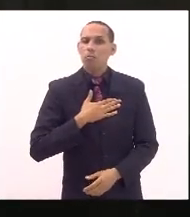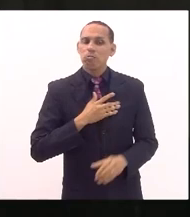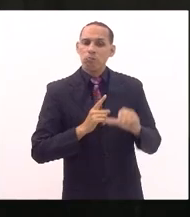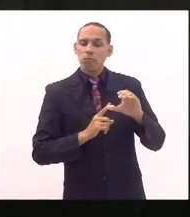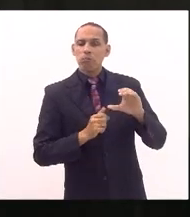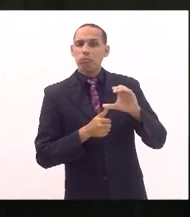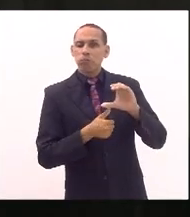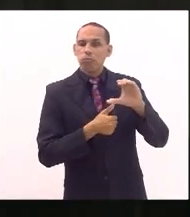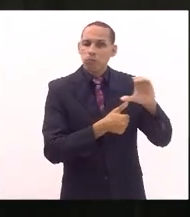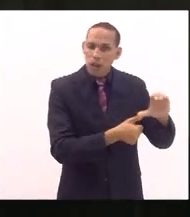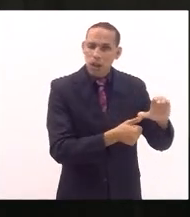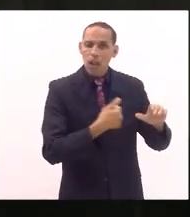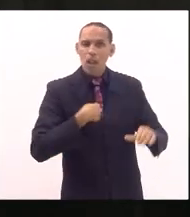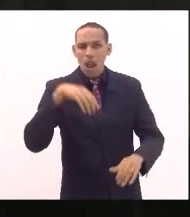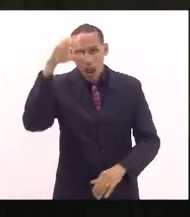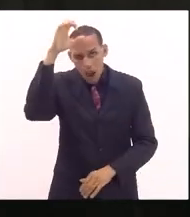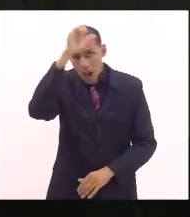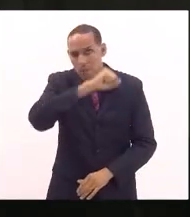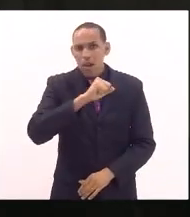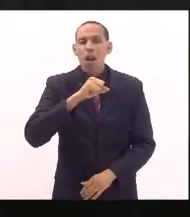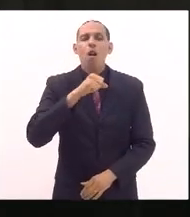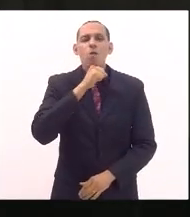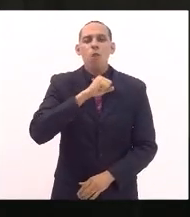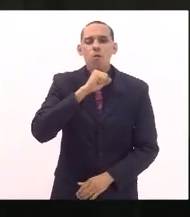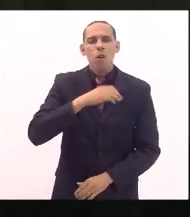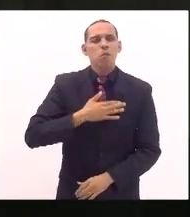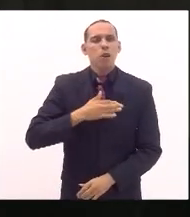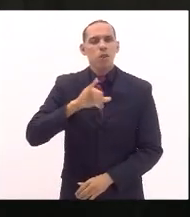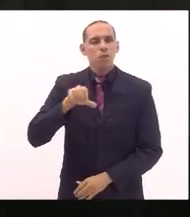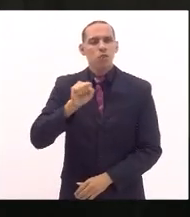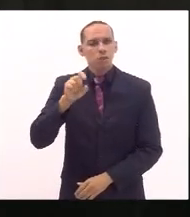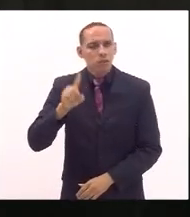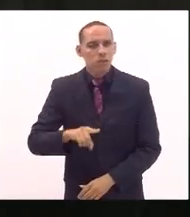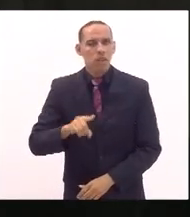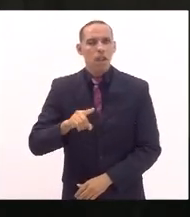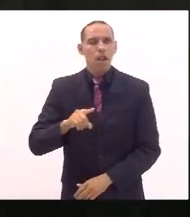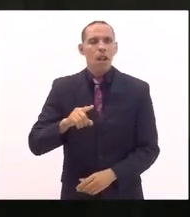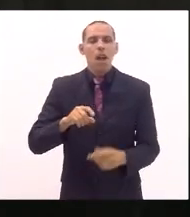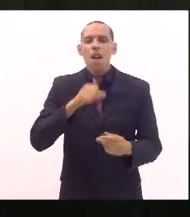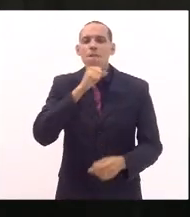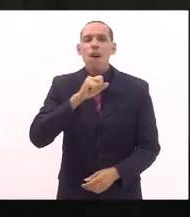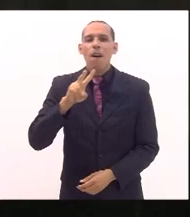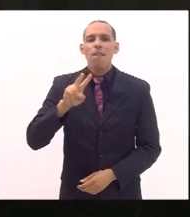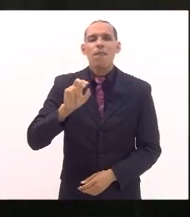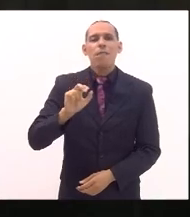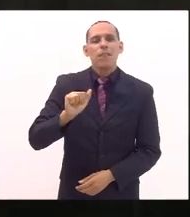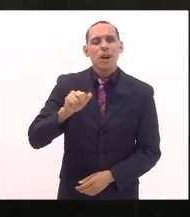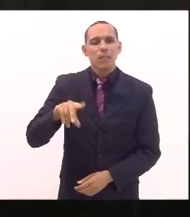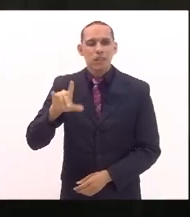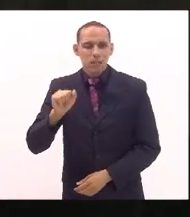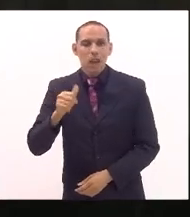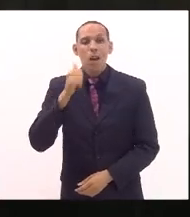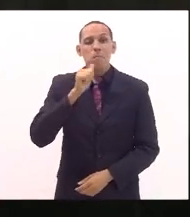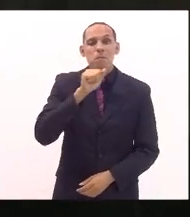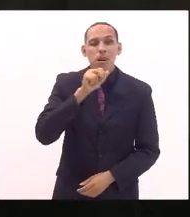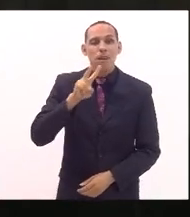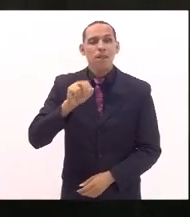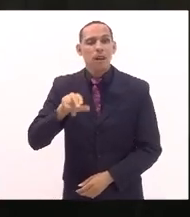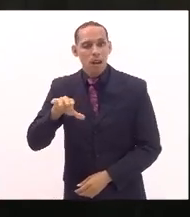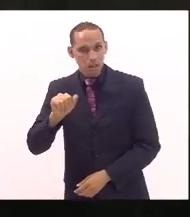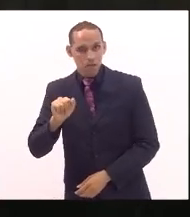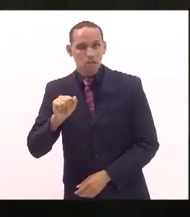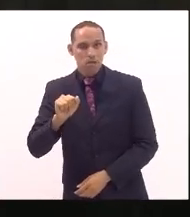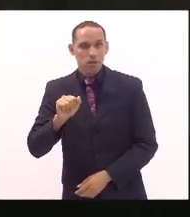da forma como eu aprendi com meu avô José Gonçalves da minha avó Vanda a minha mãe Vânia Oi